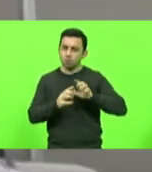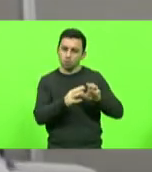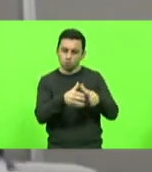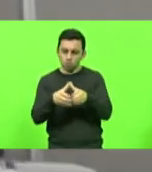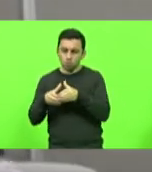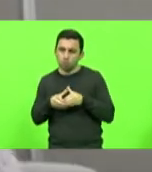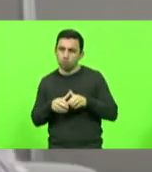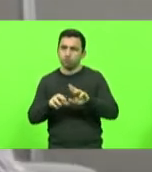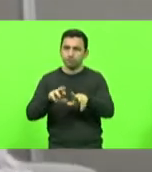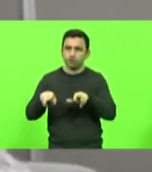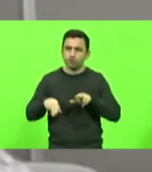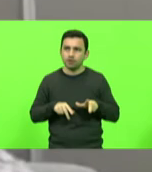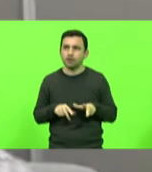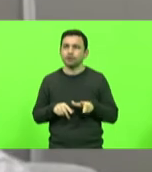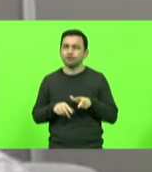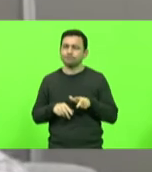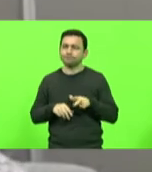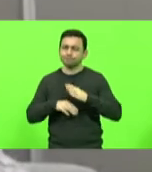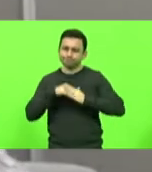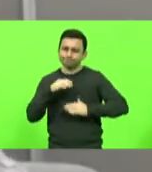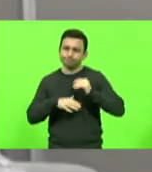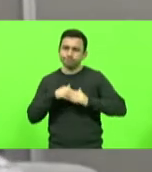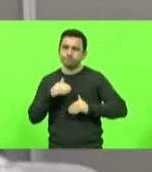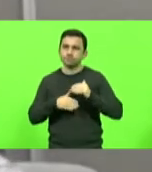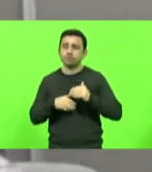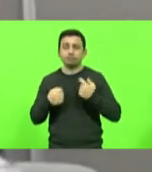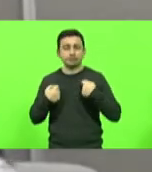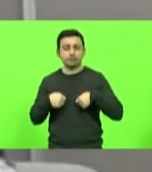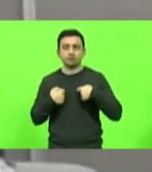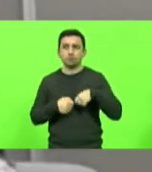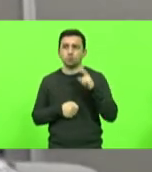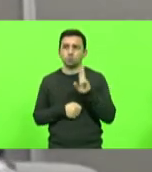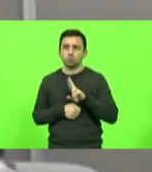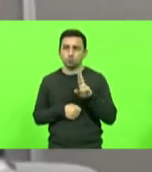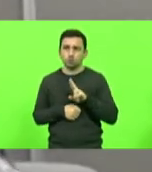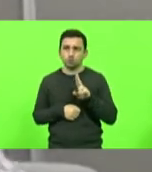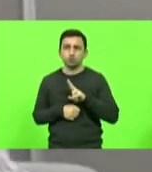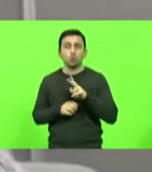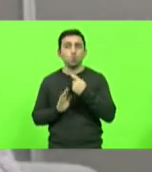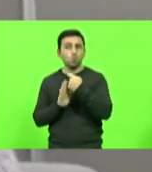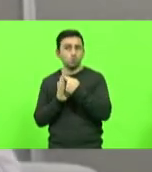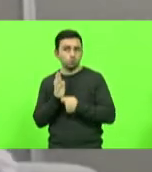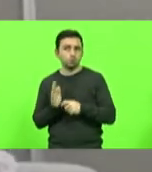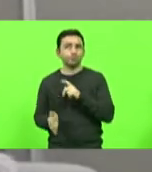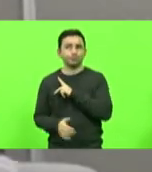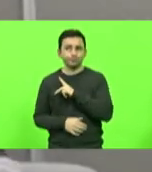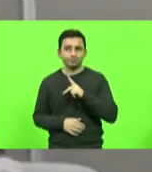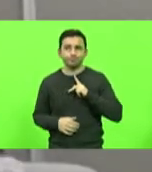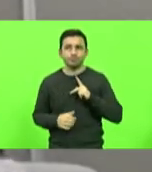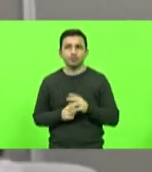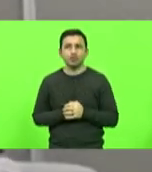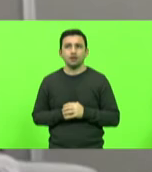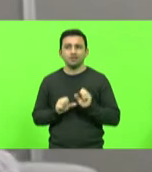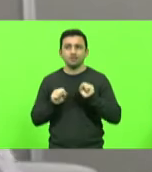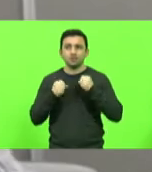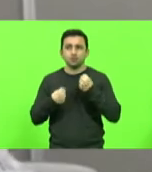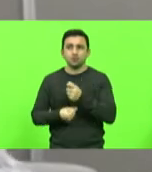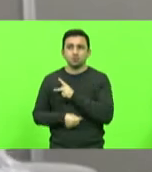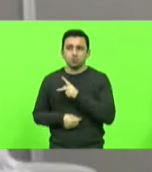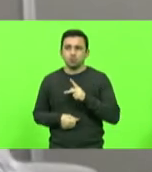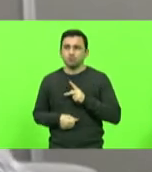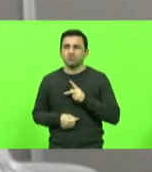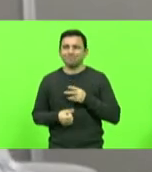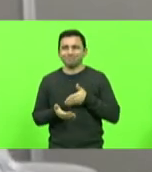completas, especializadas, o que implica na urgência na realização do concurso público no Estado. A Defensoria Pública tem